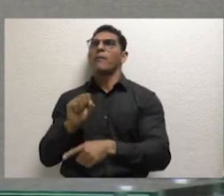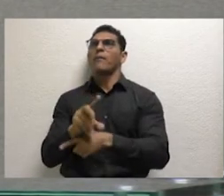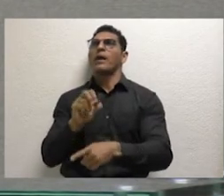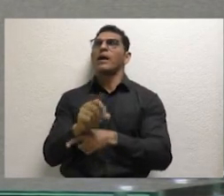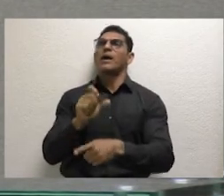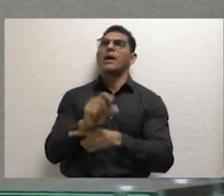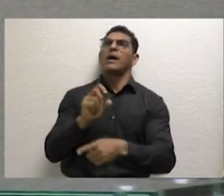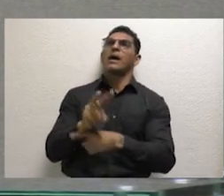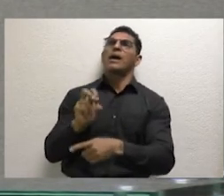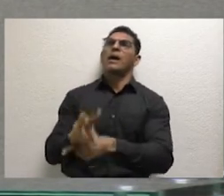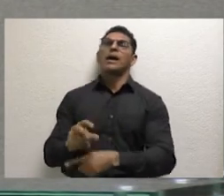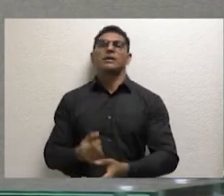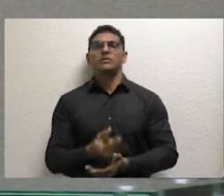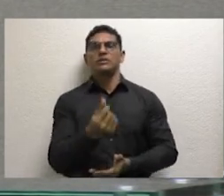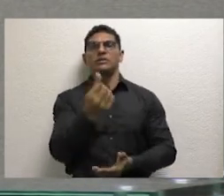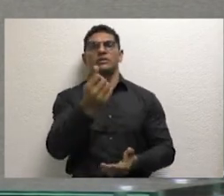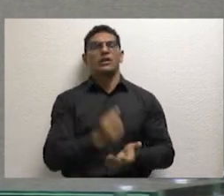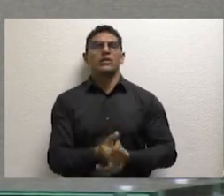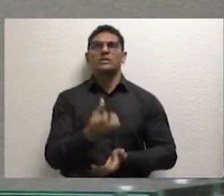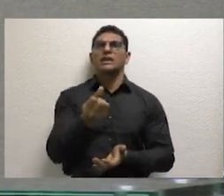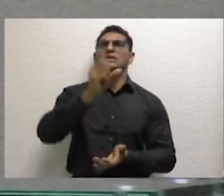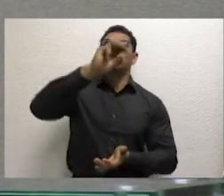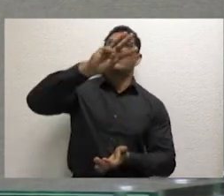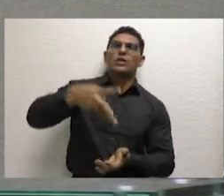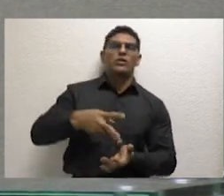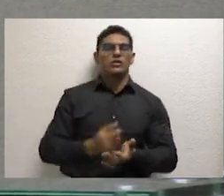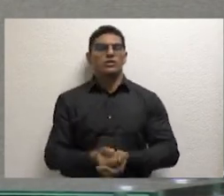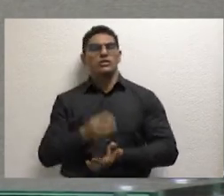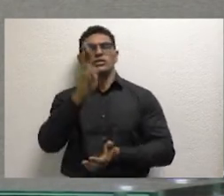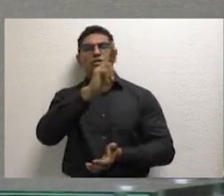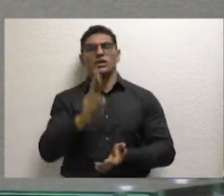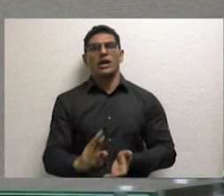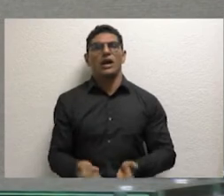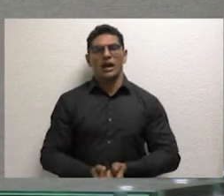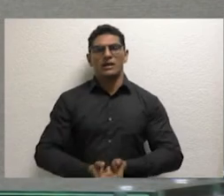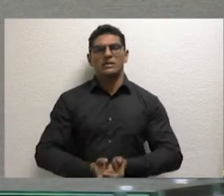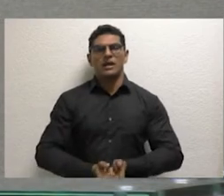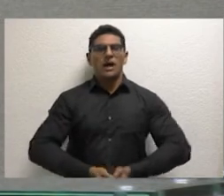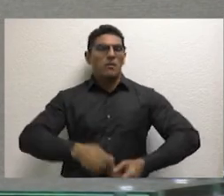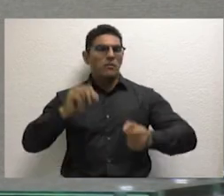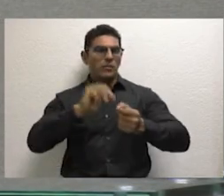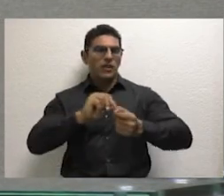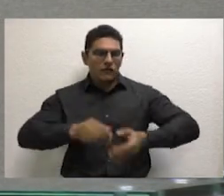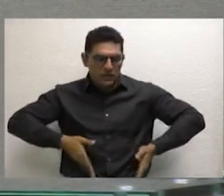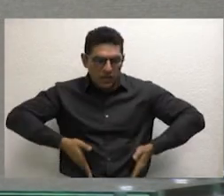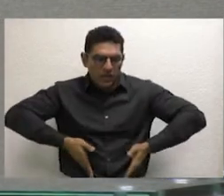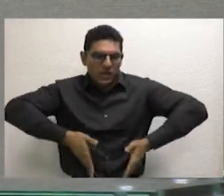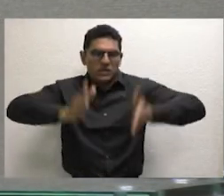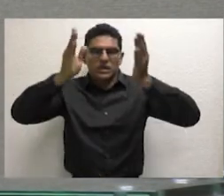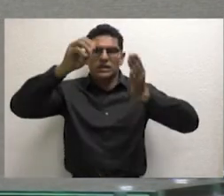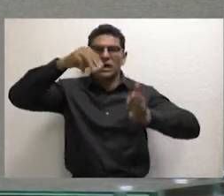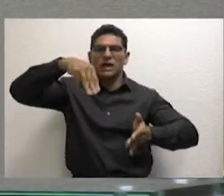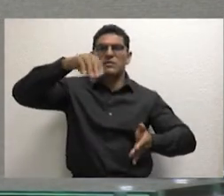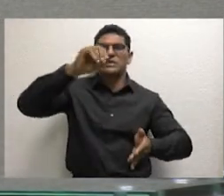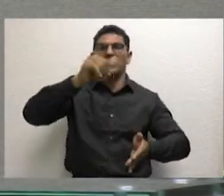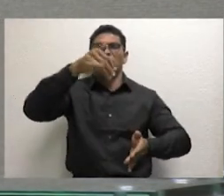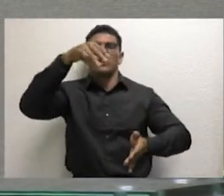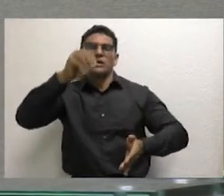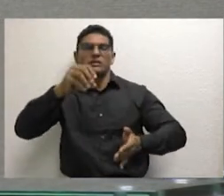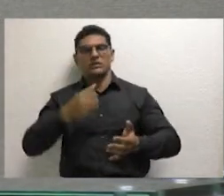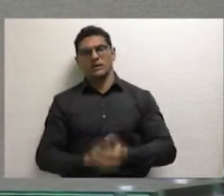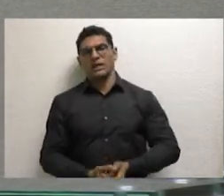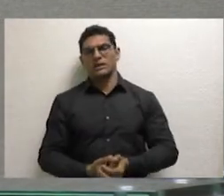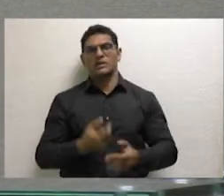ordem de 600 milhões de reais para duplicar a M010 porque essa obra